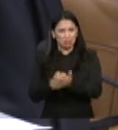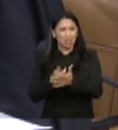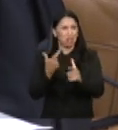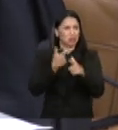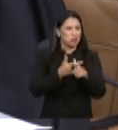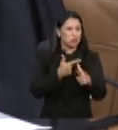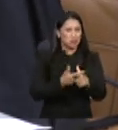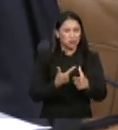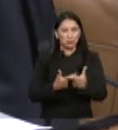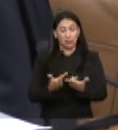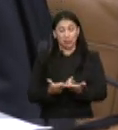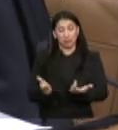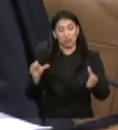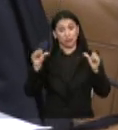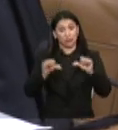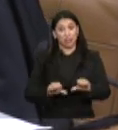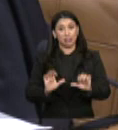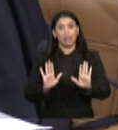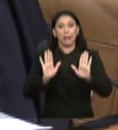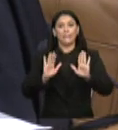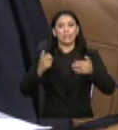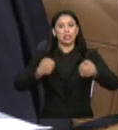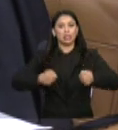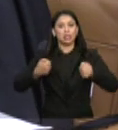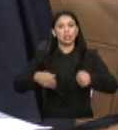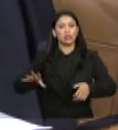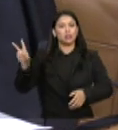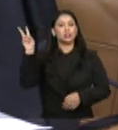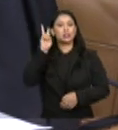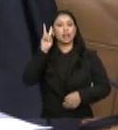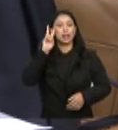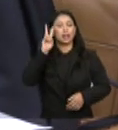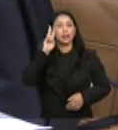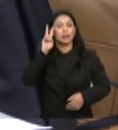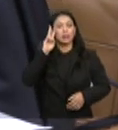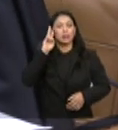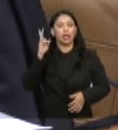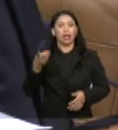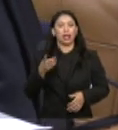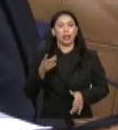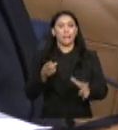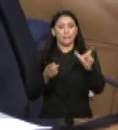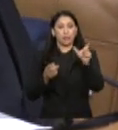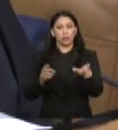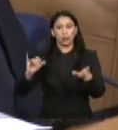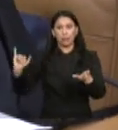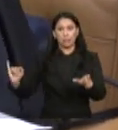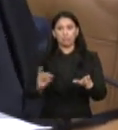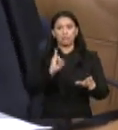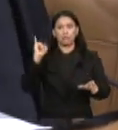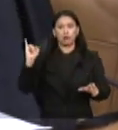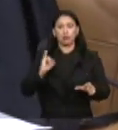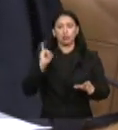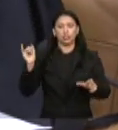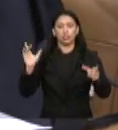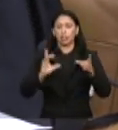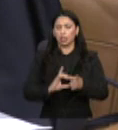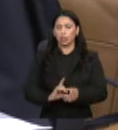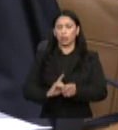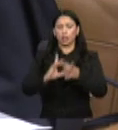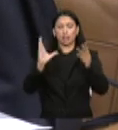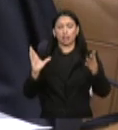relembrar a figura central da fundação no Brasil da Democracia Liberal